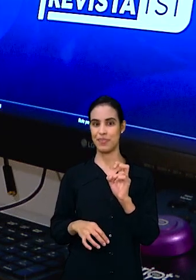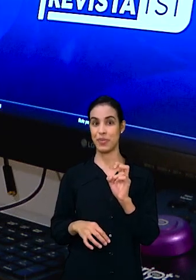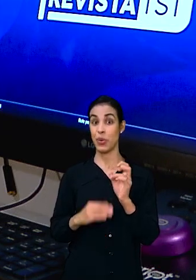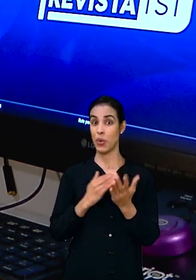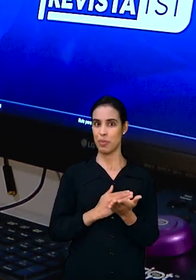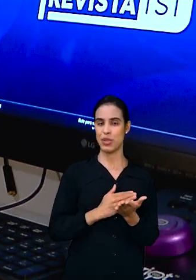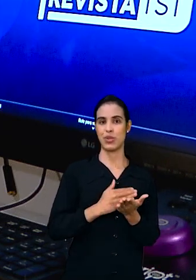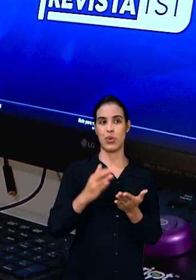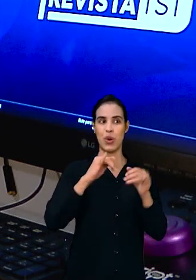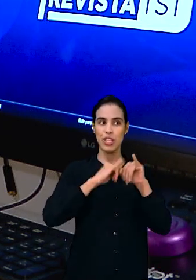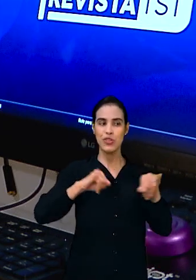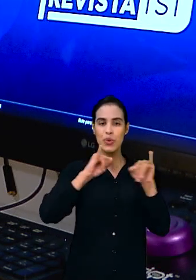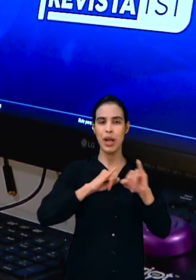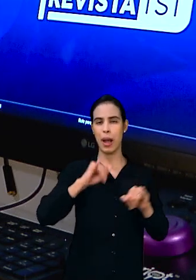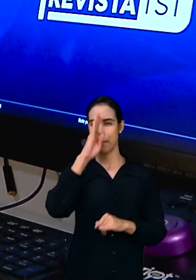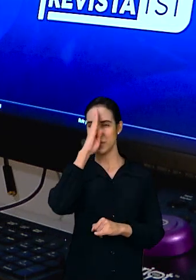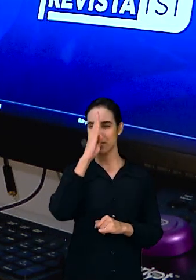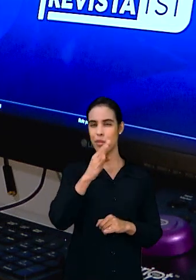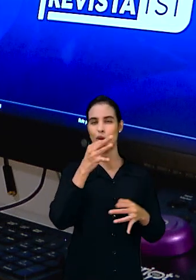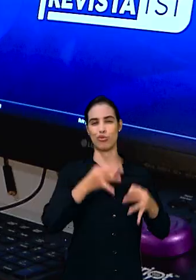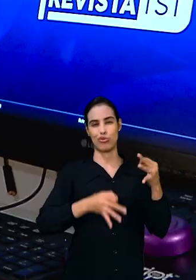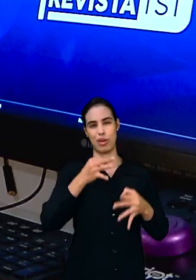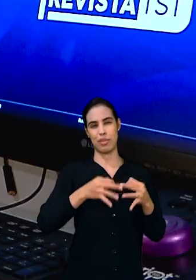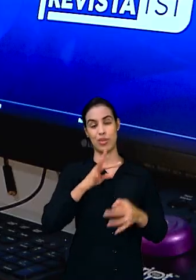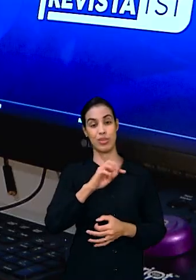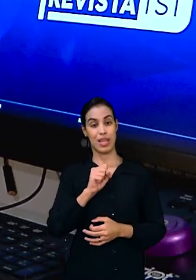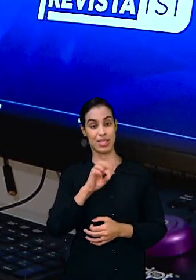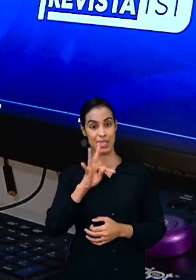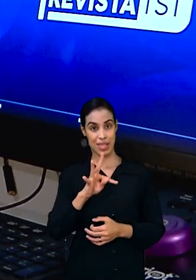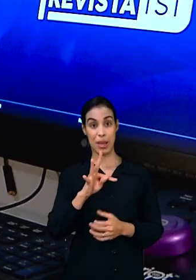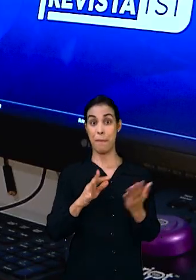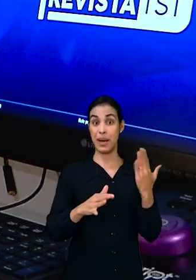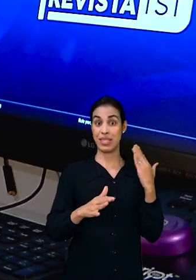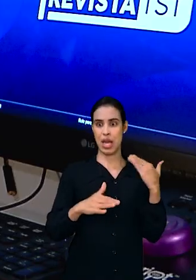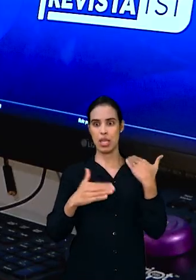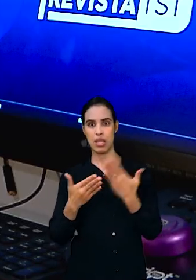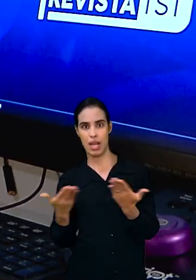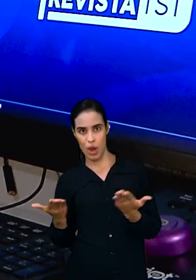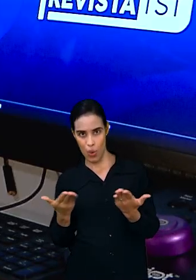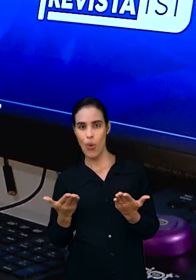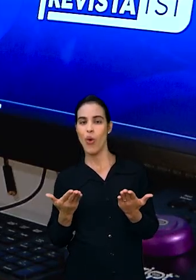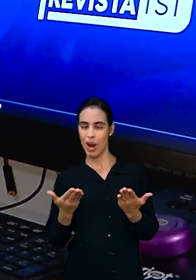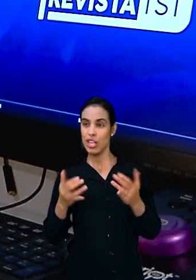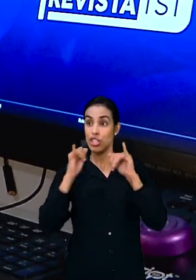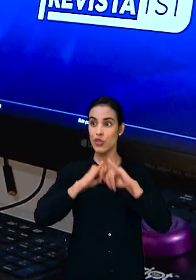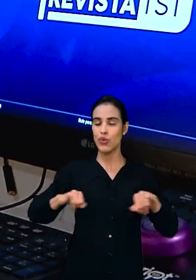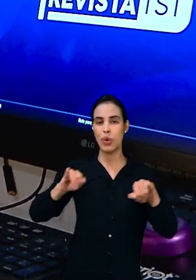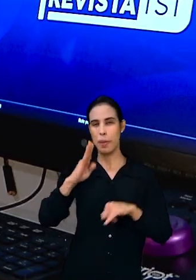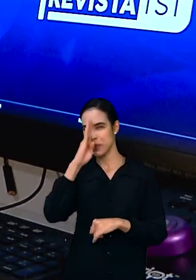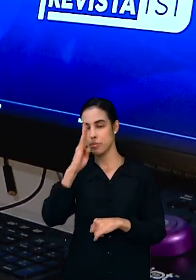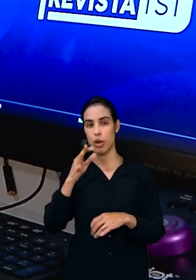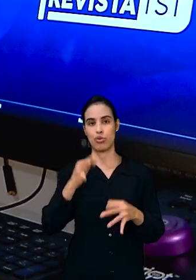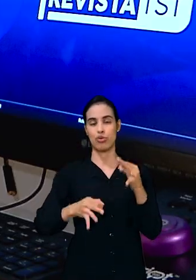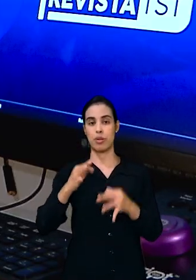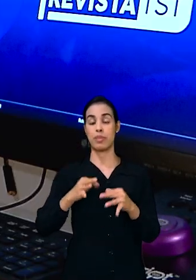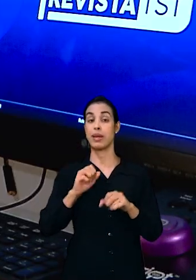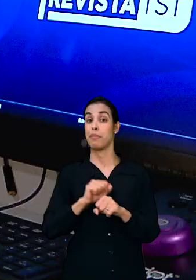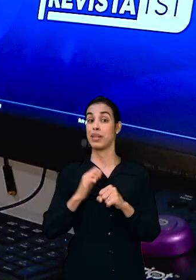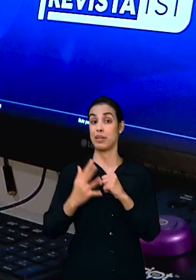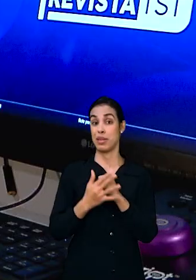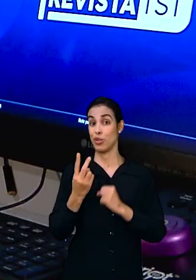2015, a dedicação da equipe em divulgar as principais decisões do TST se mantém firme. Até na pandemia